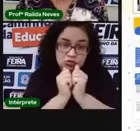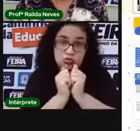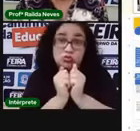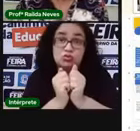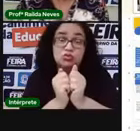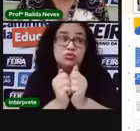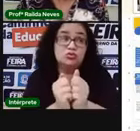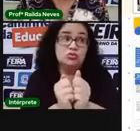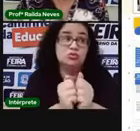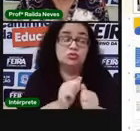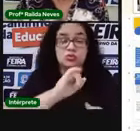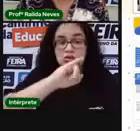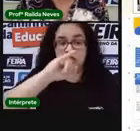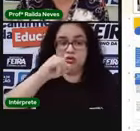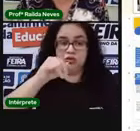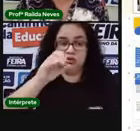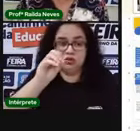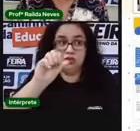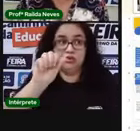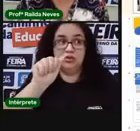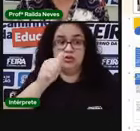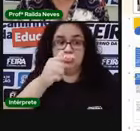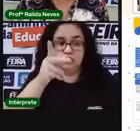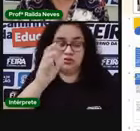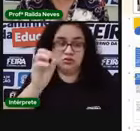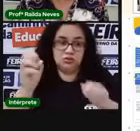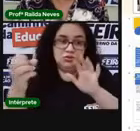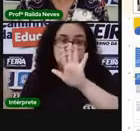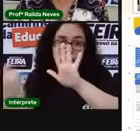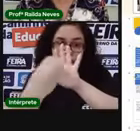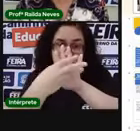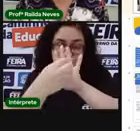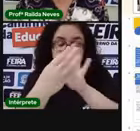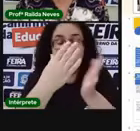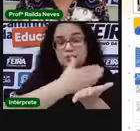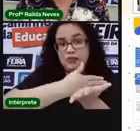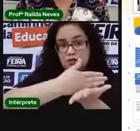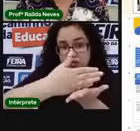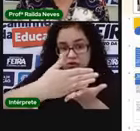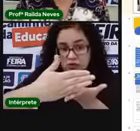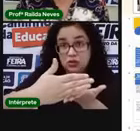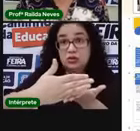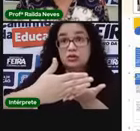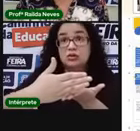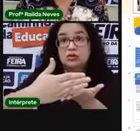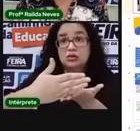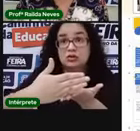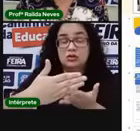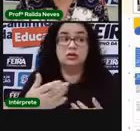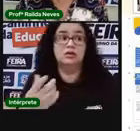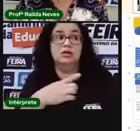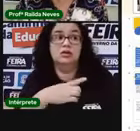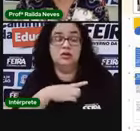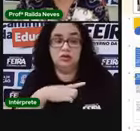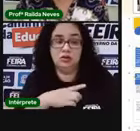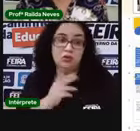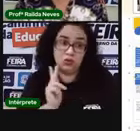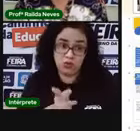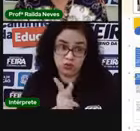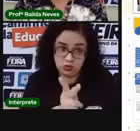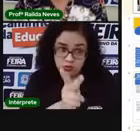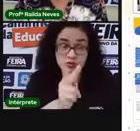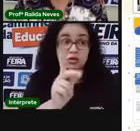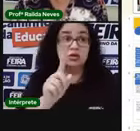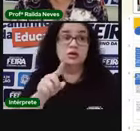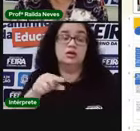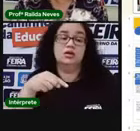Então, João vai colocar esses slides no início, para a gente dar sequência, depois a